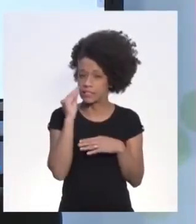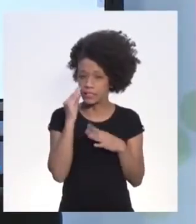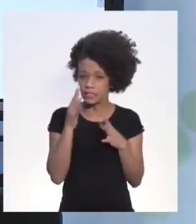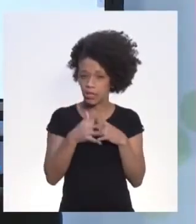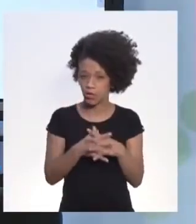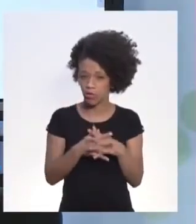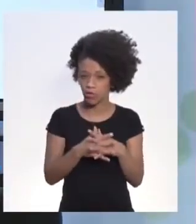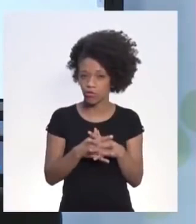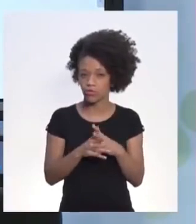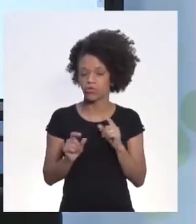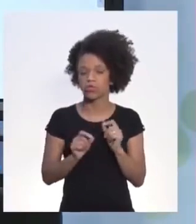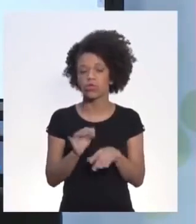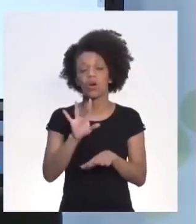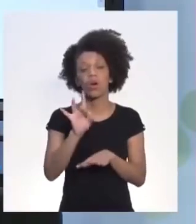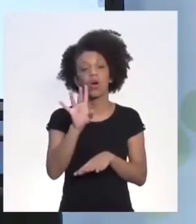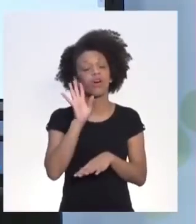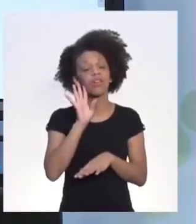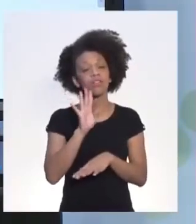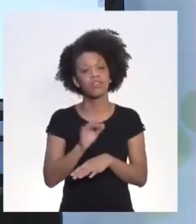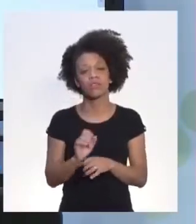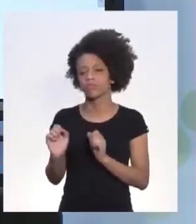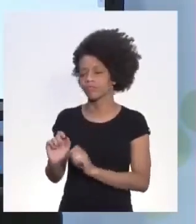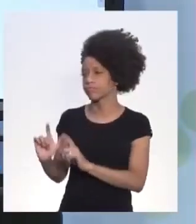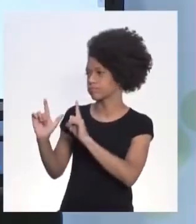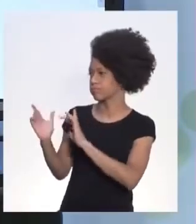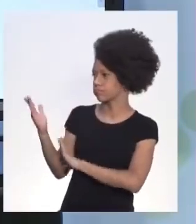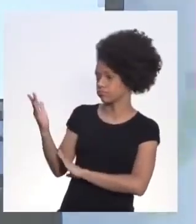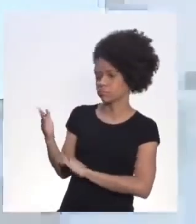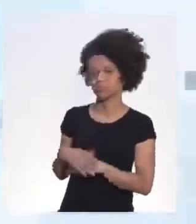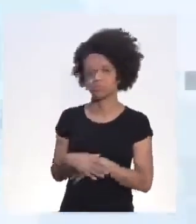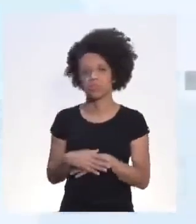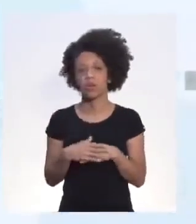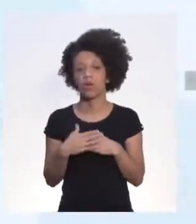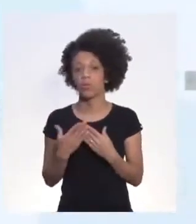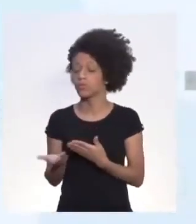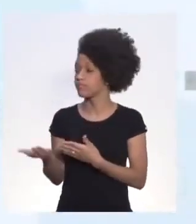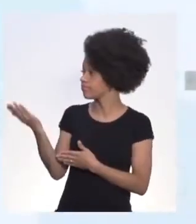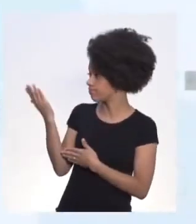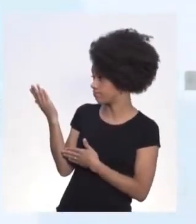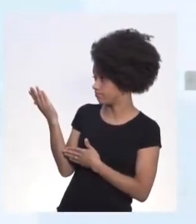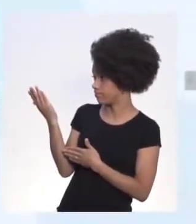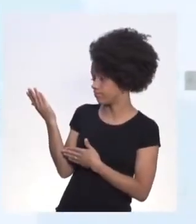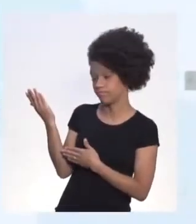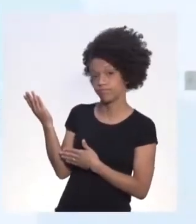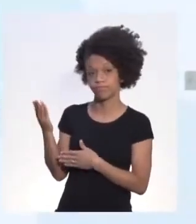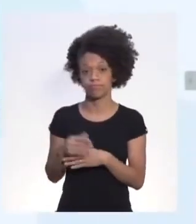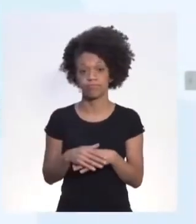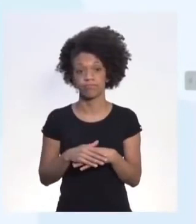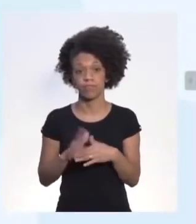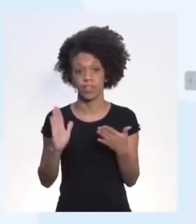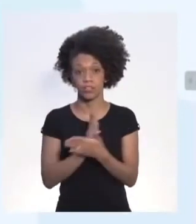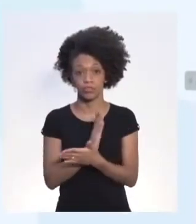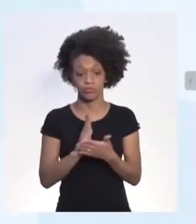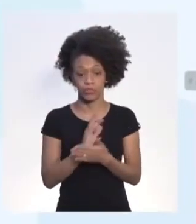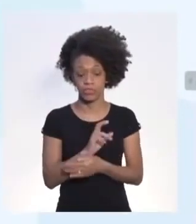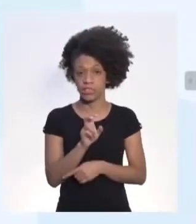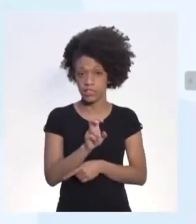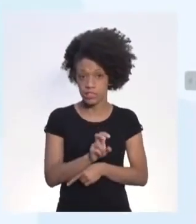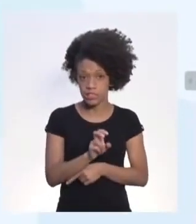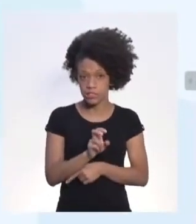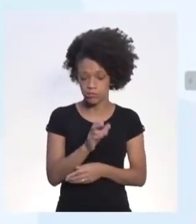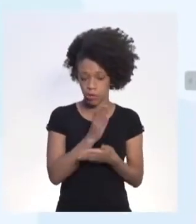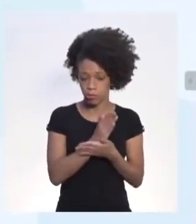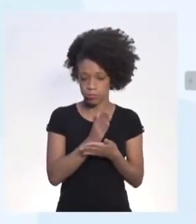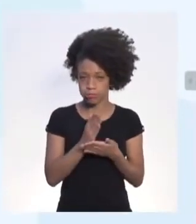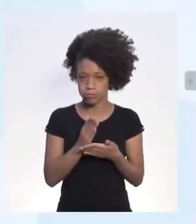seguinte aspecto. Olha que legal, pode pôr na tela para ele, diretor, quando você olha isso aqui, eu dividi em 5 partes, né, esse